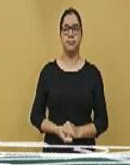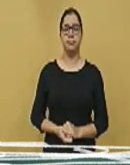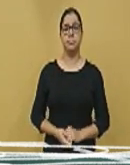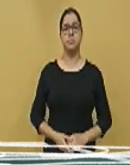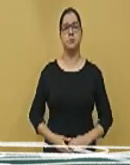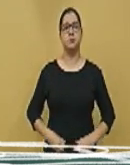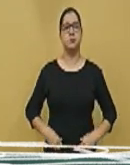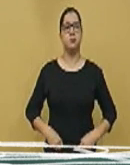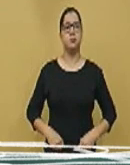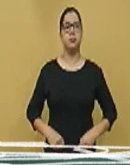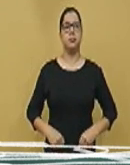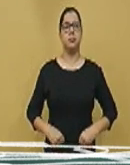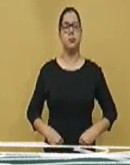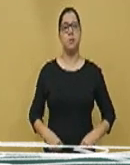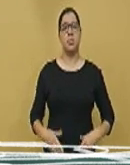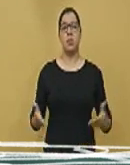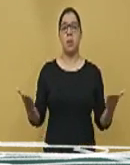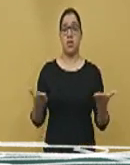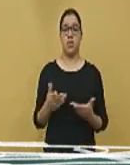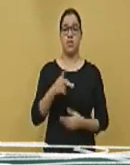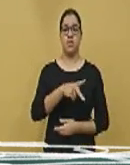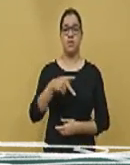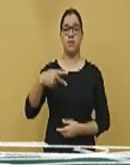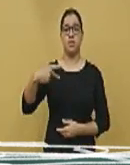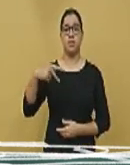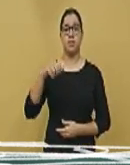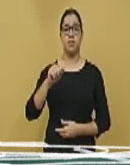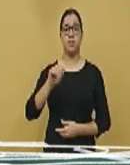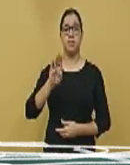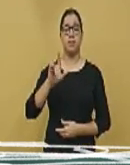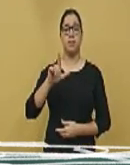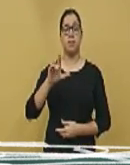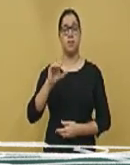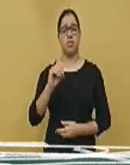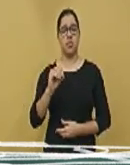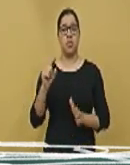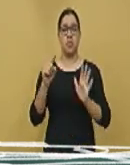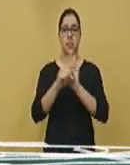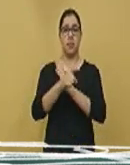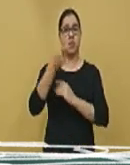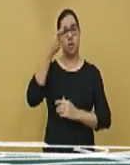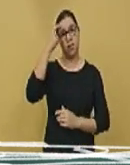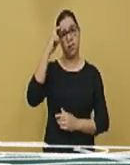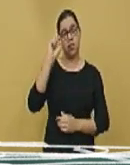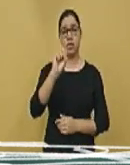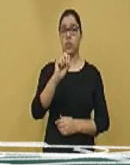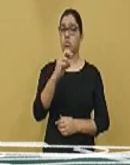Seguindo a ordem, professor Pablo pode perguntar para o professor Etienne ou para a professora Liane.